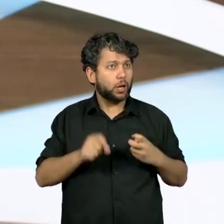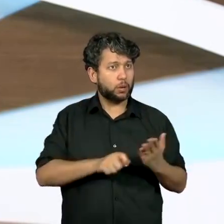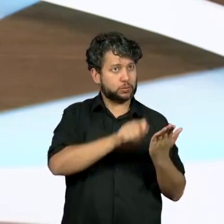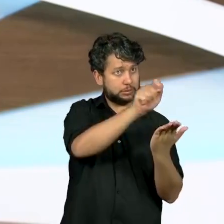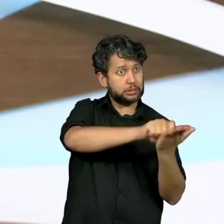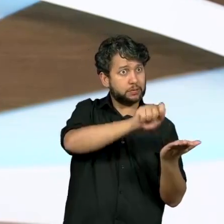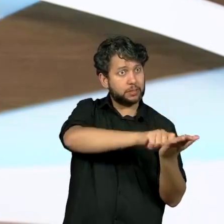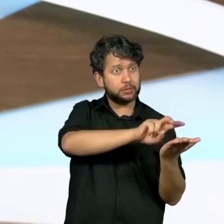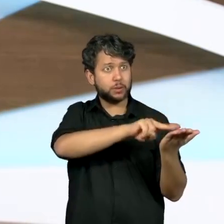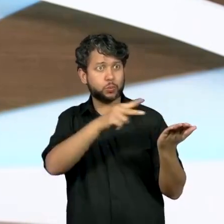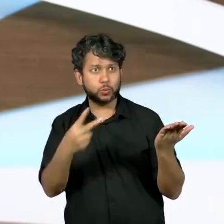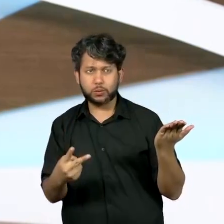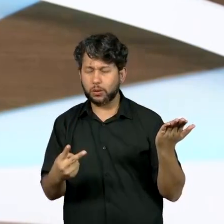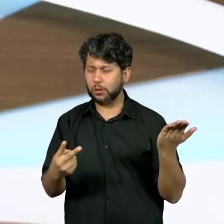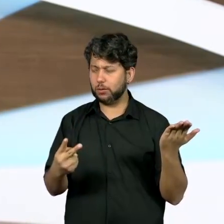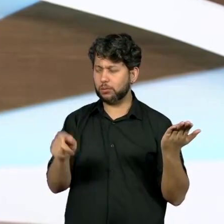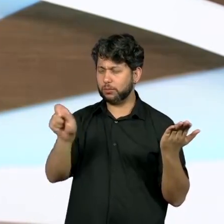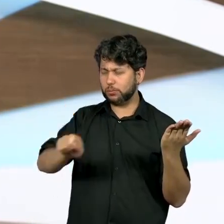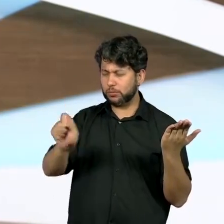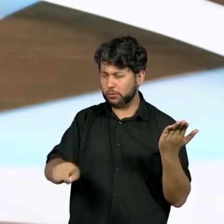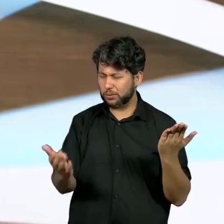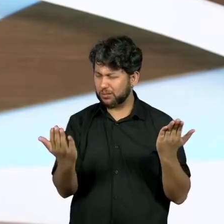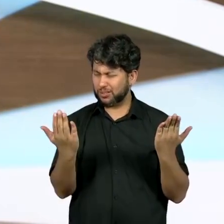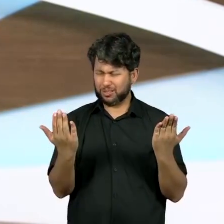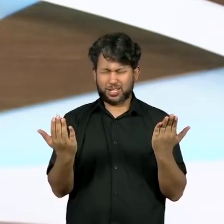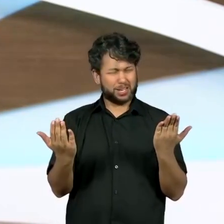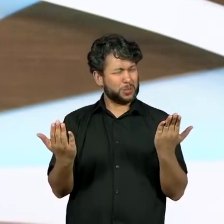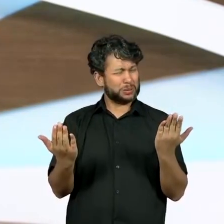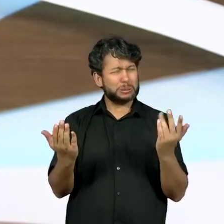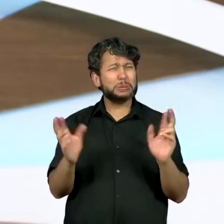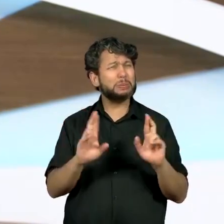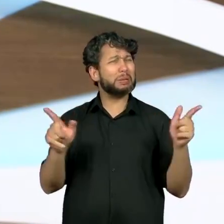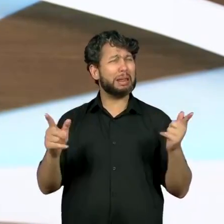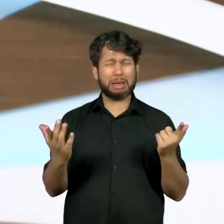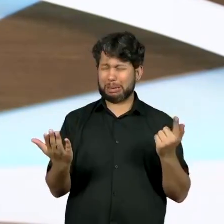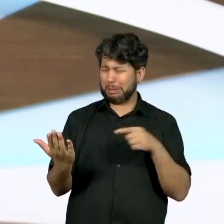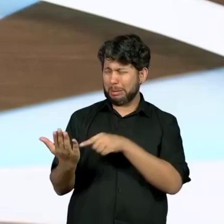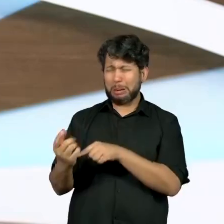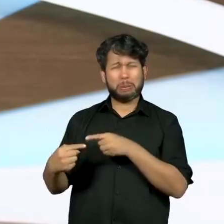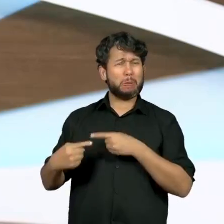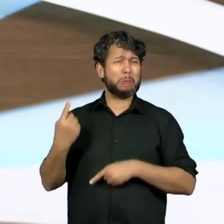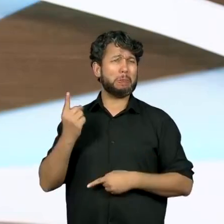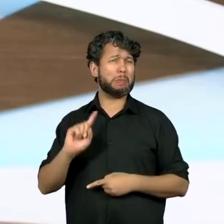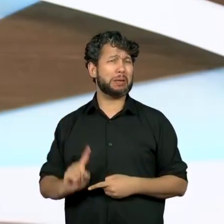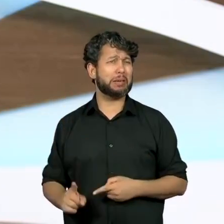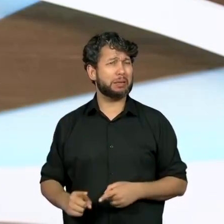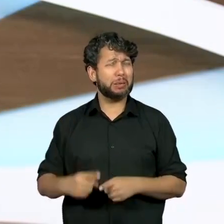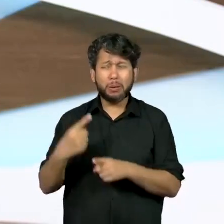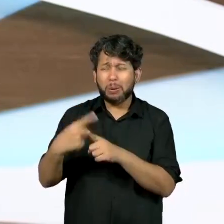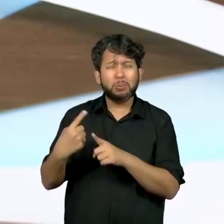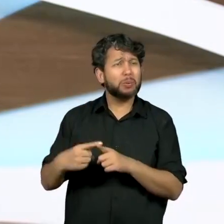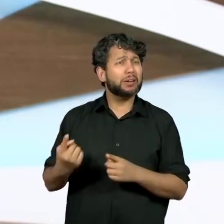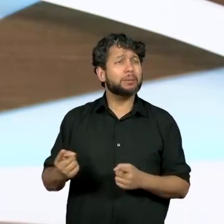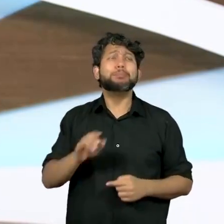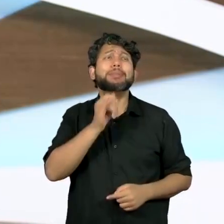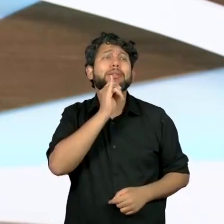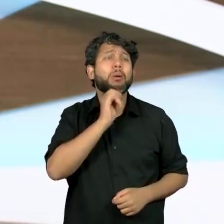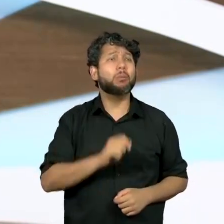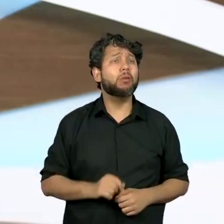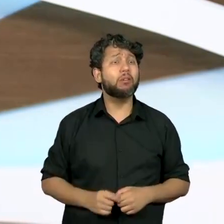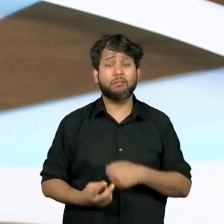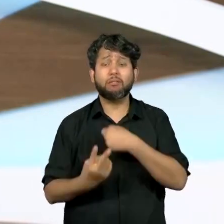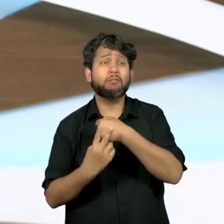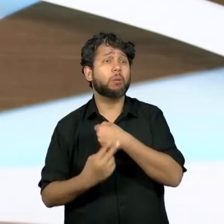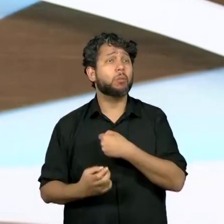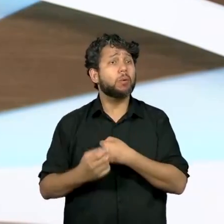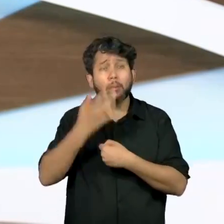escrito. Primeiro, a obra e tudo o que os sujeitos passam a ser masculinos. Porque